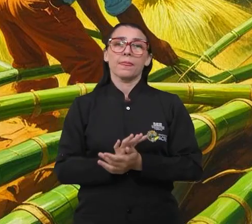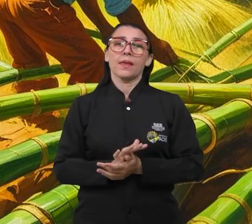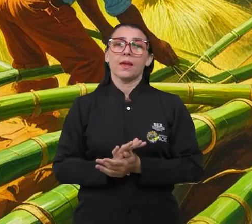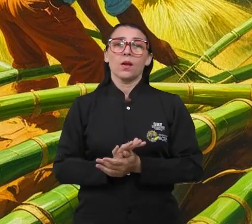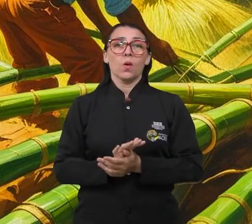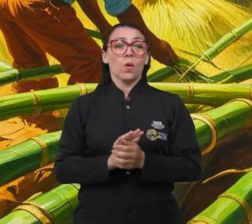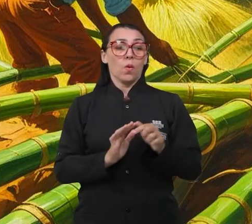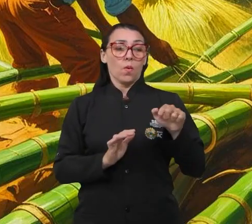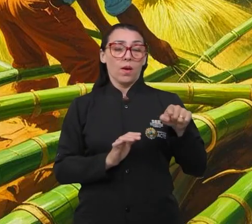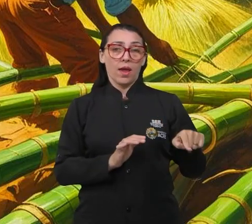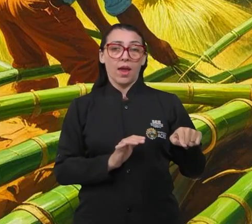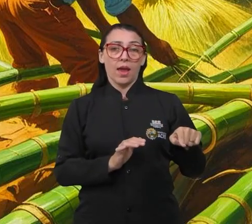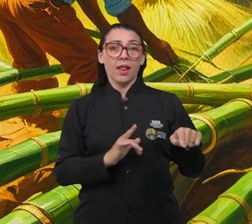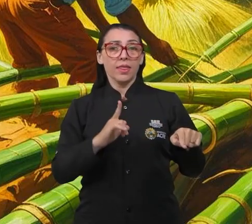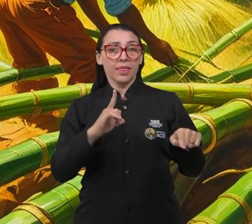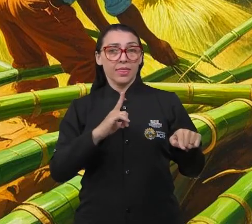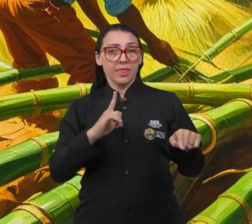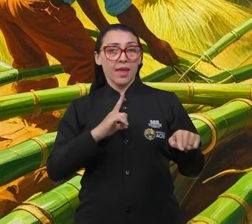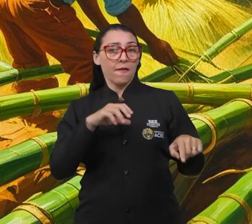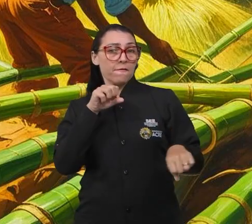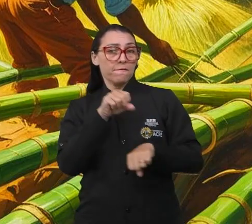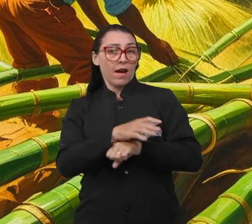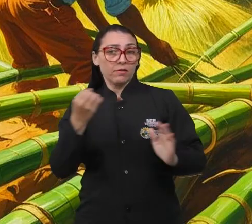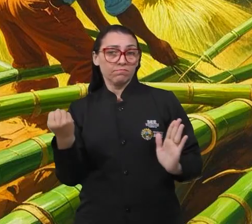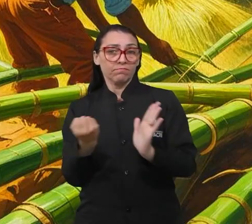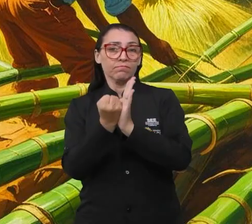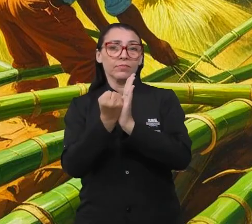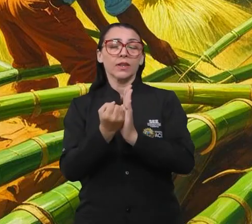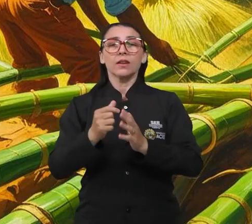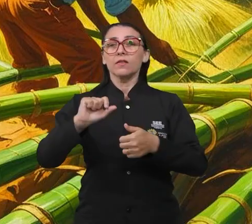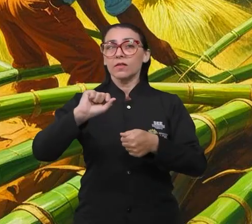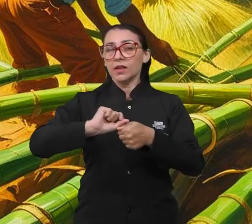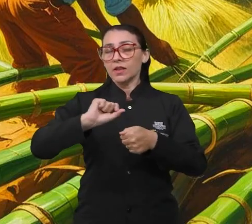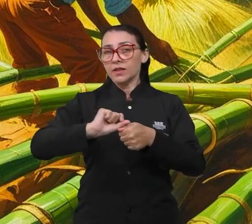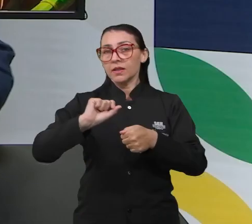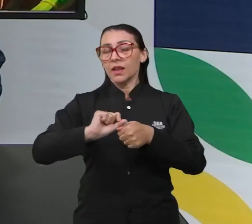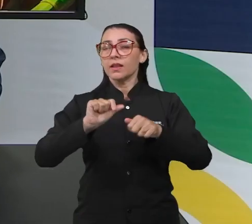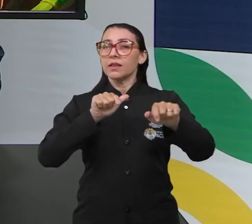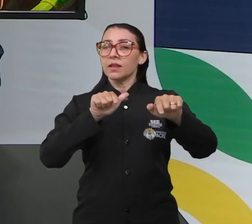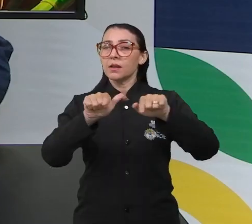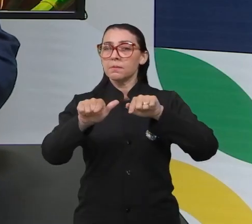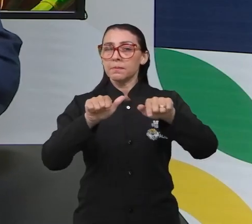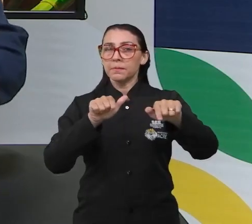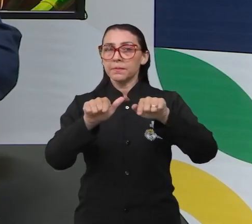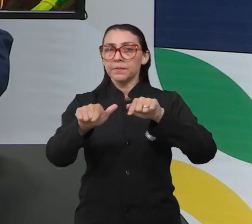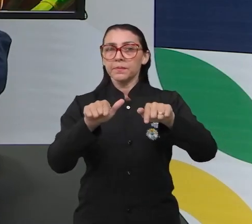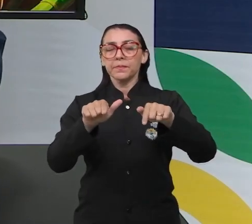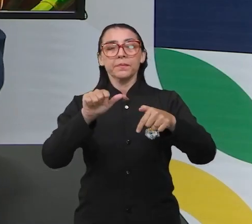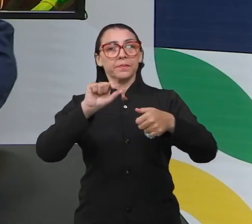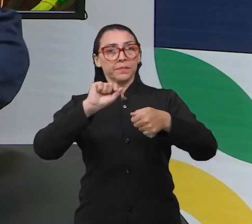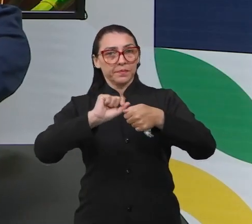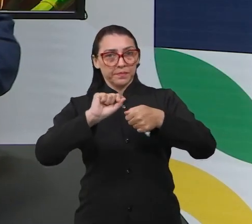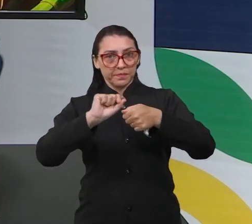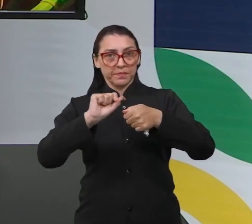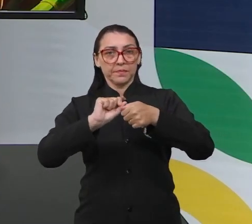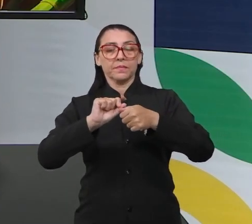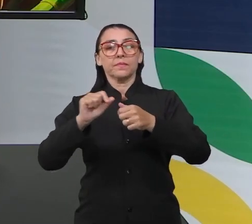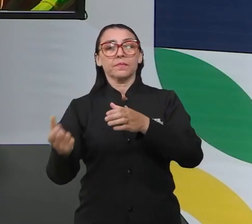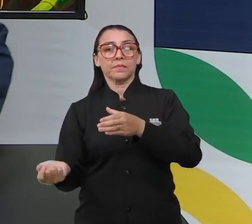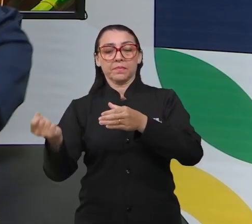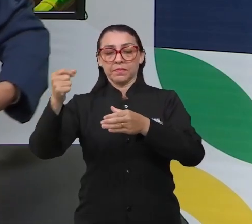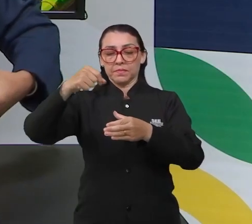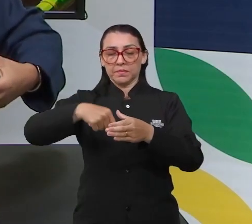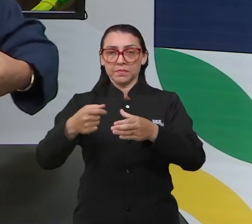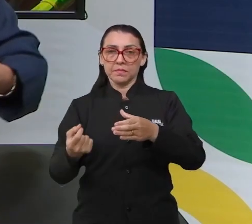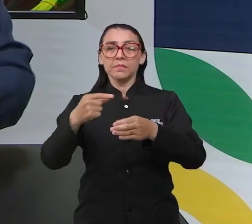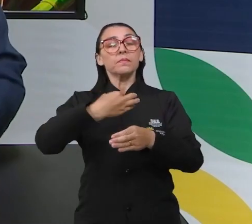todo trabalhador está empregado, ou seja, ele está desenvolvendo esse trabalho, ele está fazendo essa colheita, eles